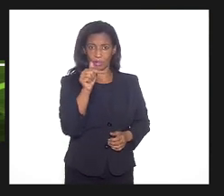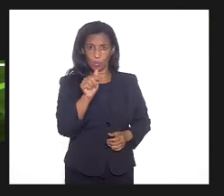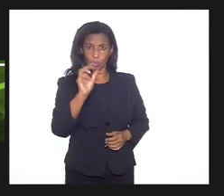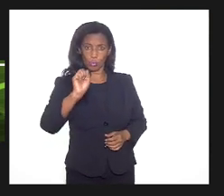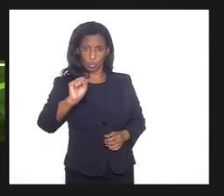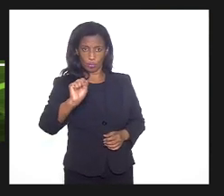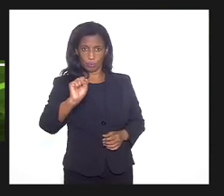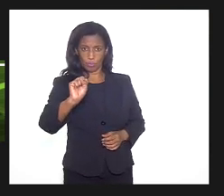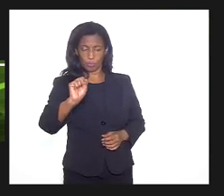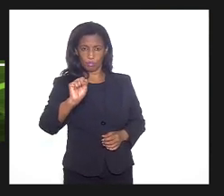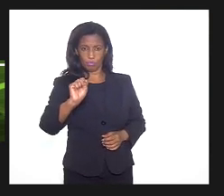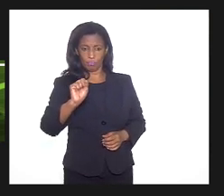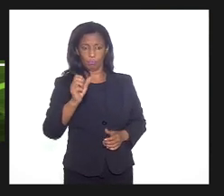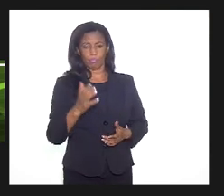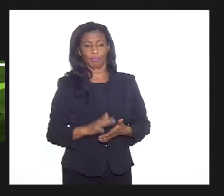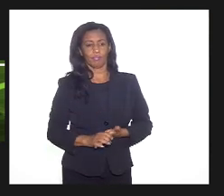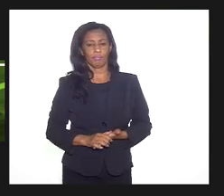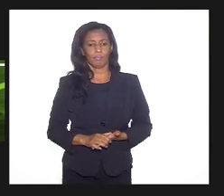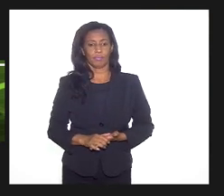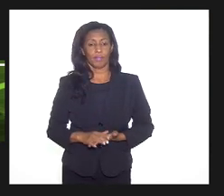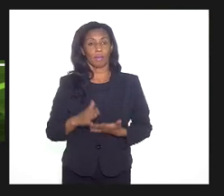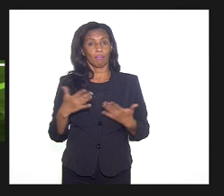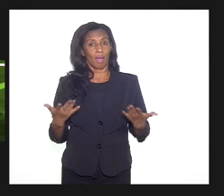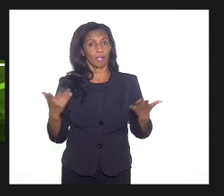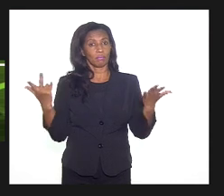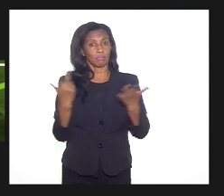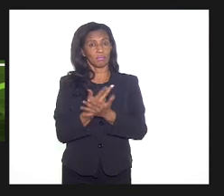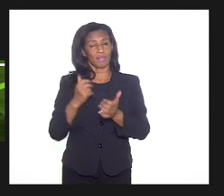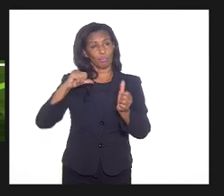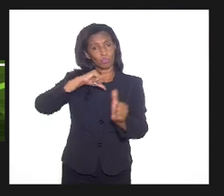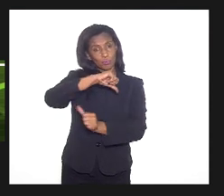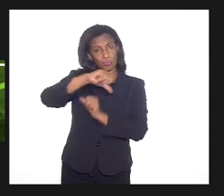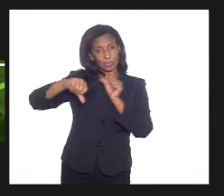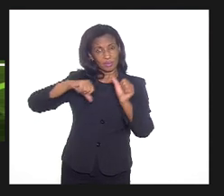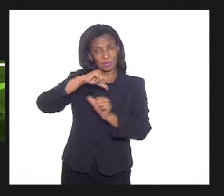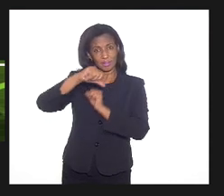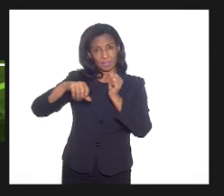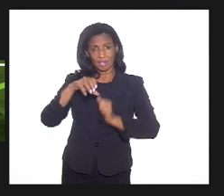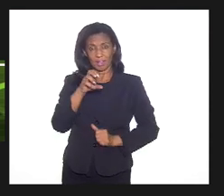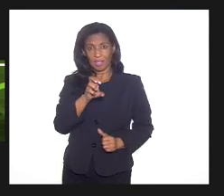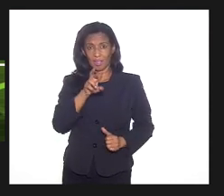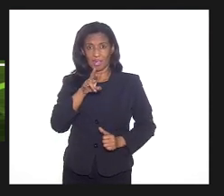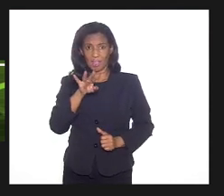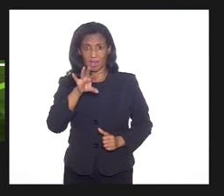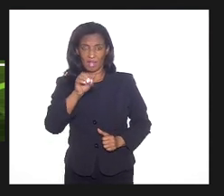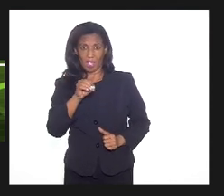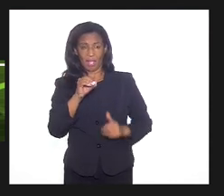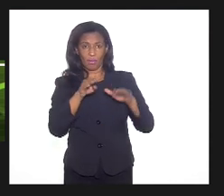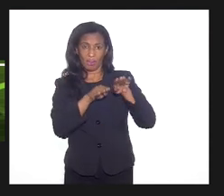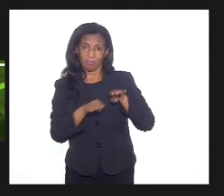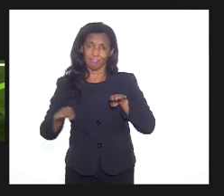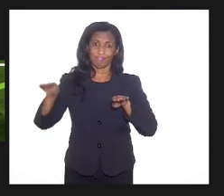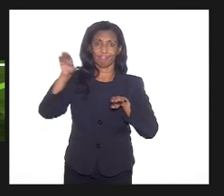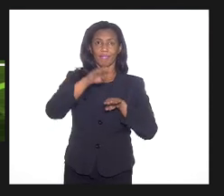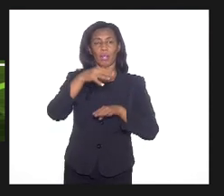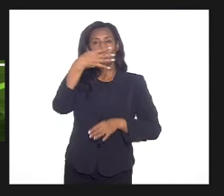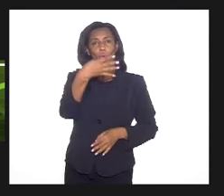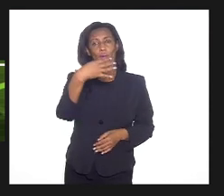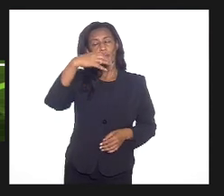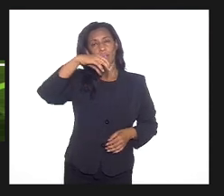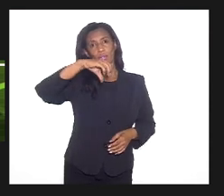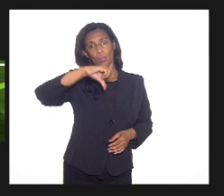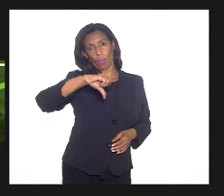47,8. Em face da mudança do critério, ele acaba ultrapassando esse limite de